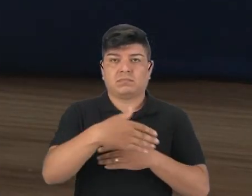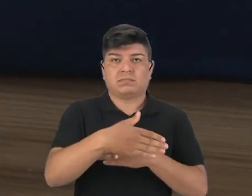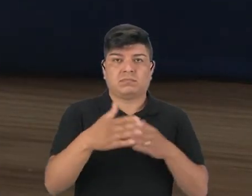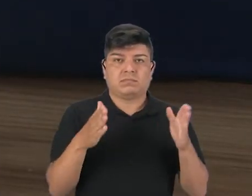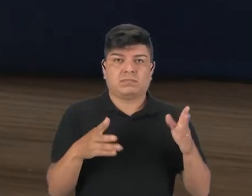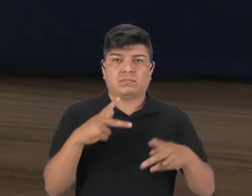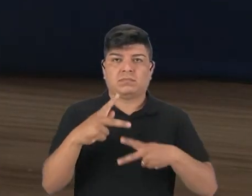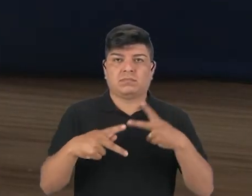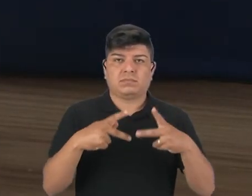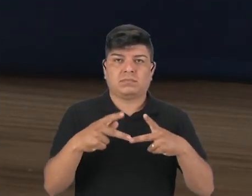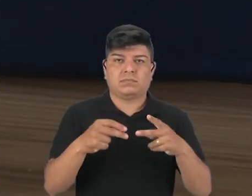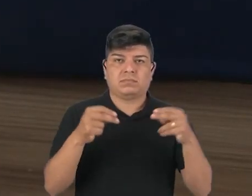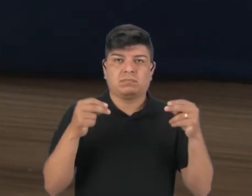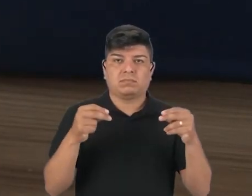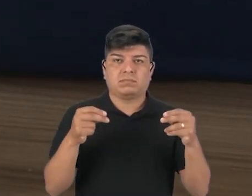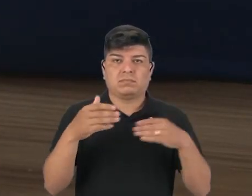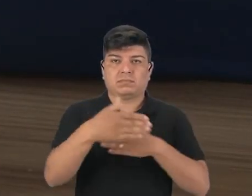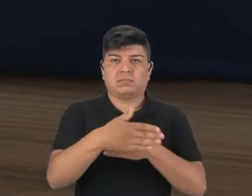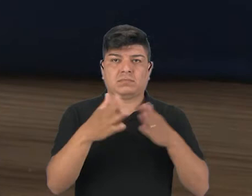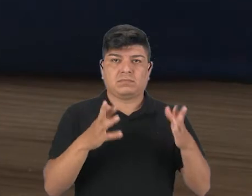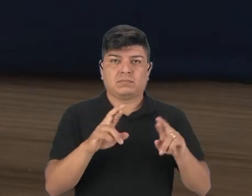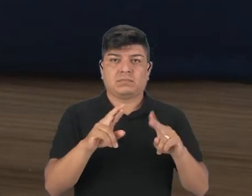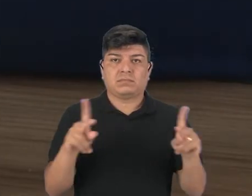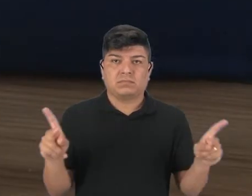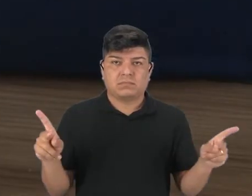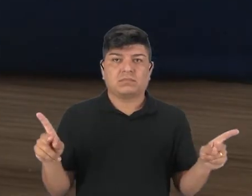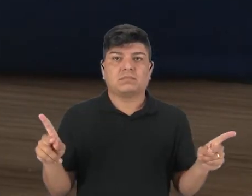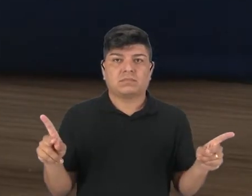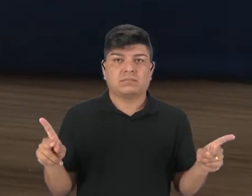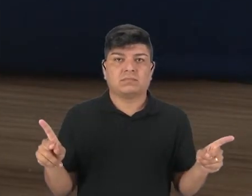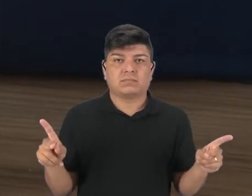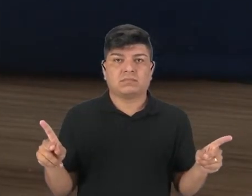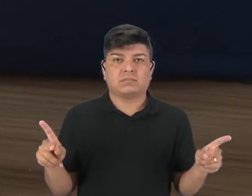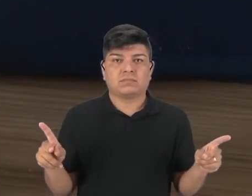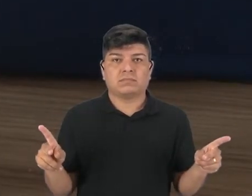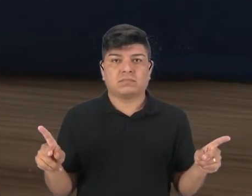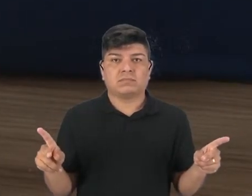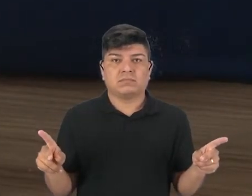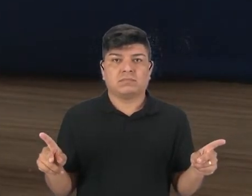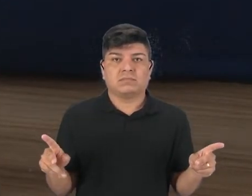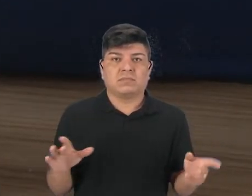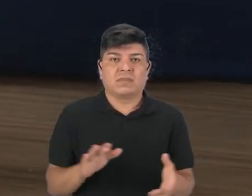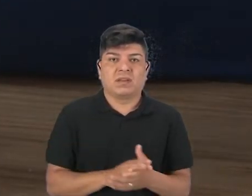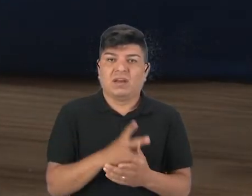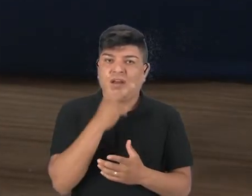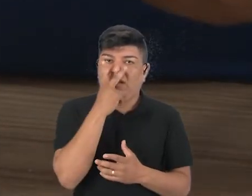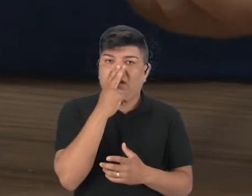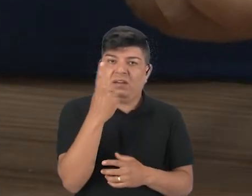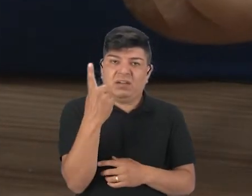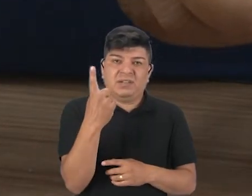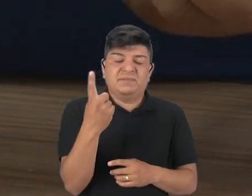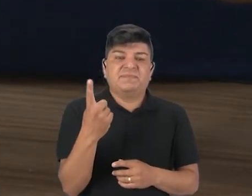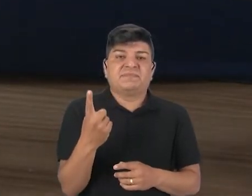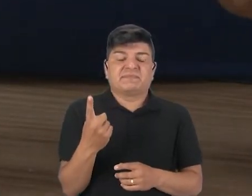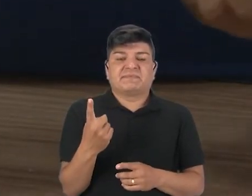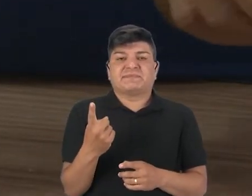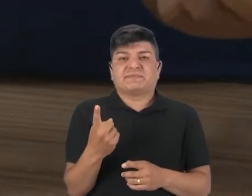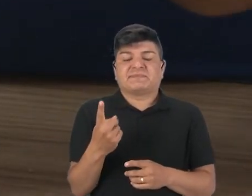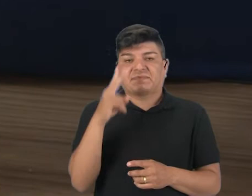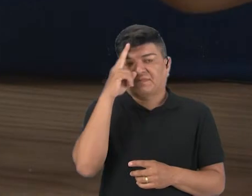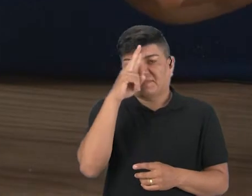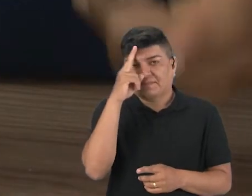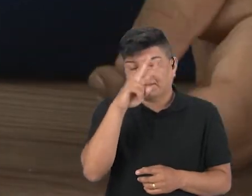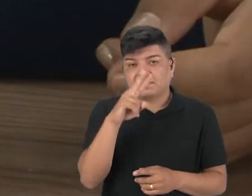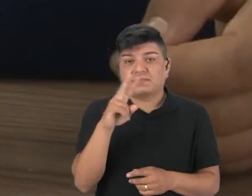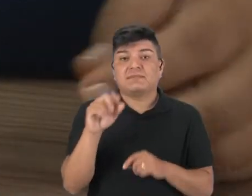de presentes, os formatos são diferentes, não é? Então, uma parece com o quê? Vocês lembram